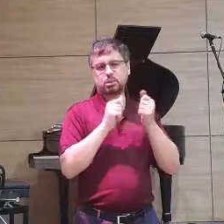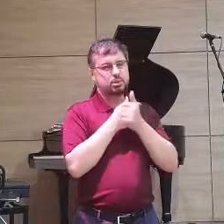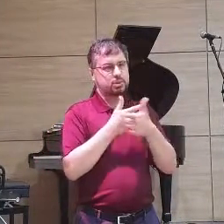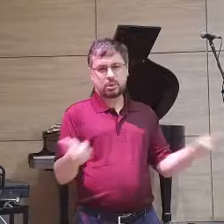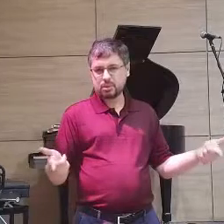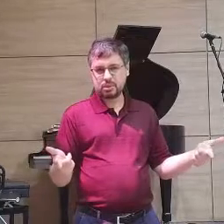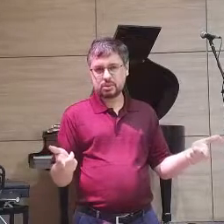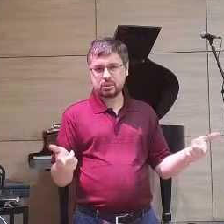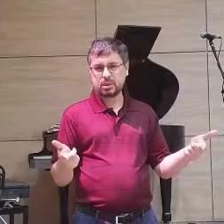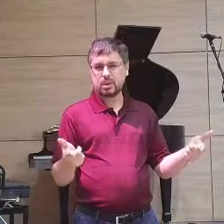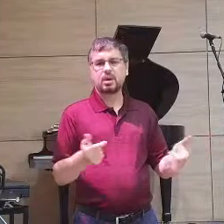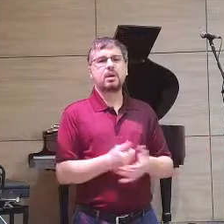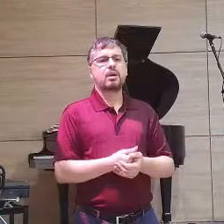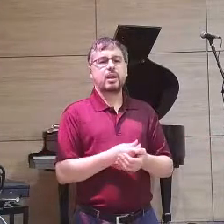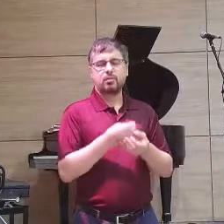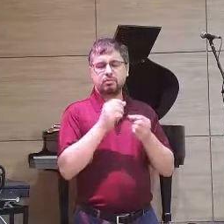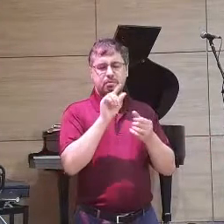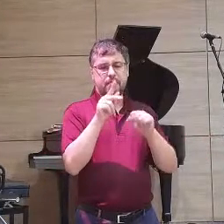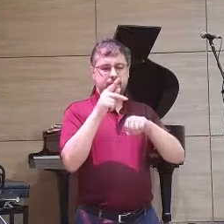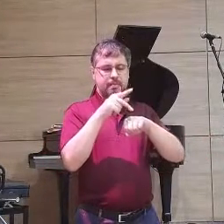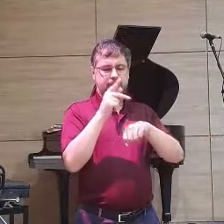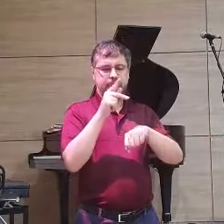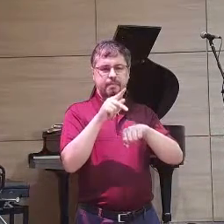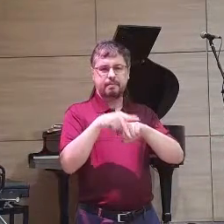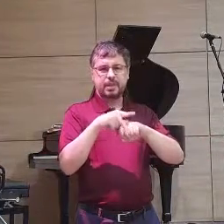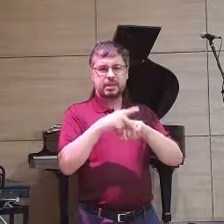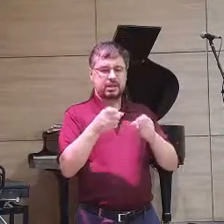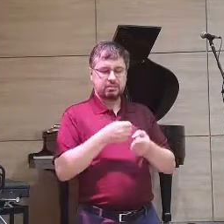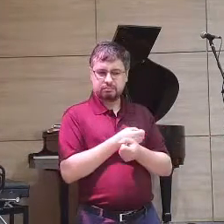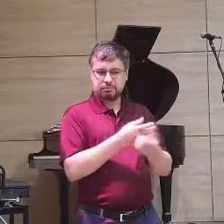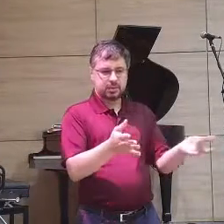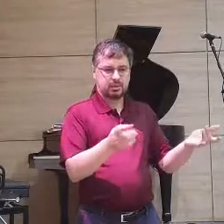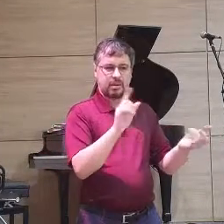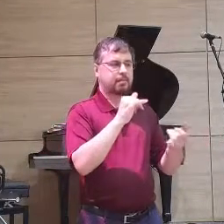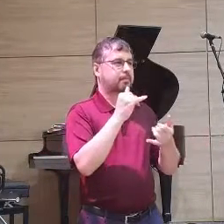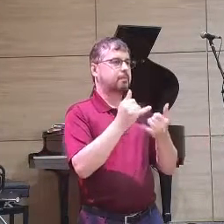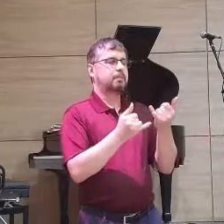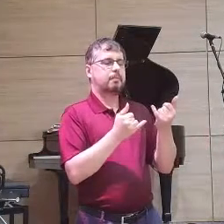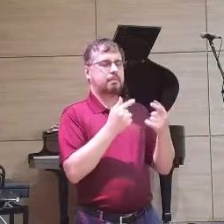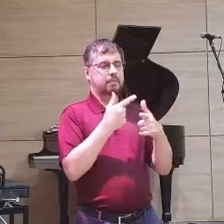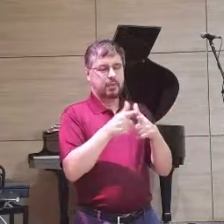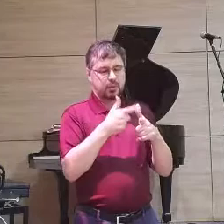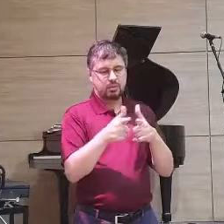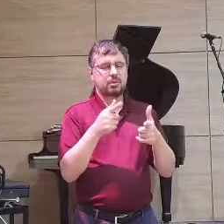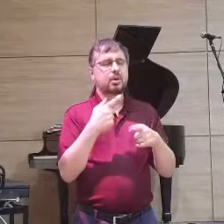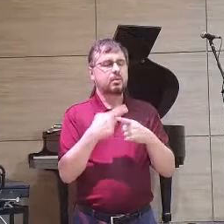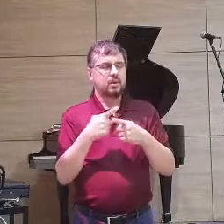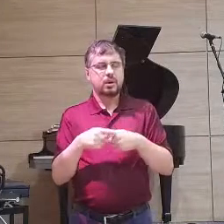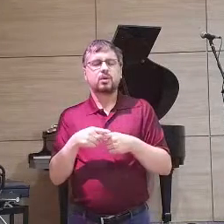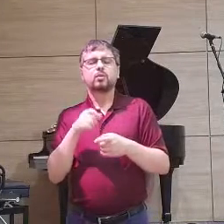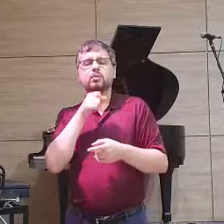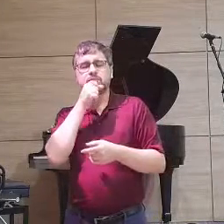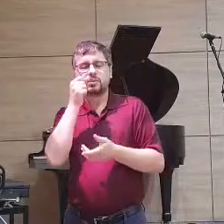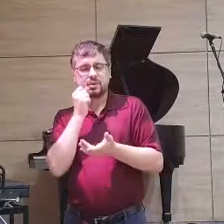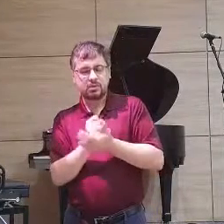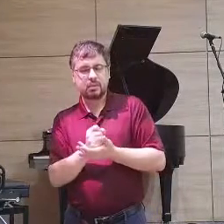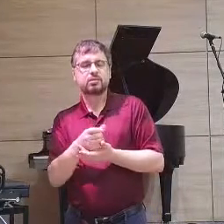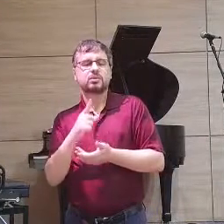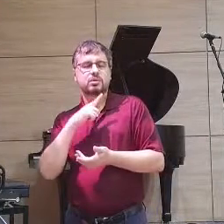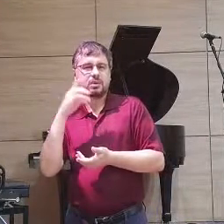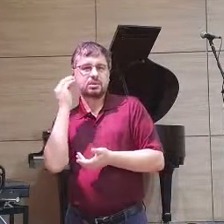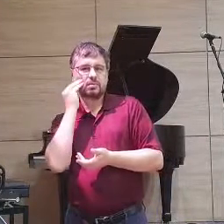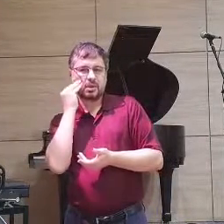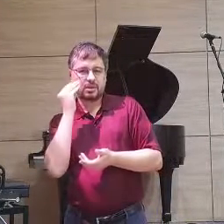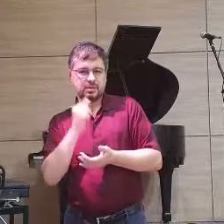e joga alí as Pedrinhas era mais ou menos isso e aqui não há nenhuma problemática porque você precisamente essa experiência mas o novo testamento